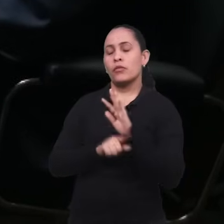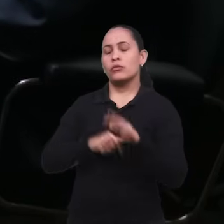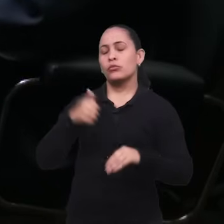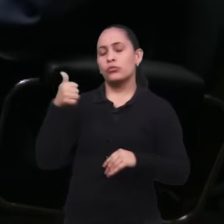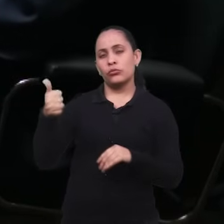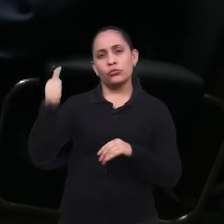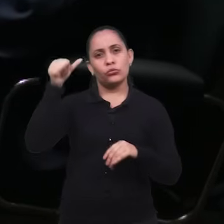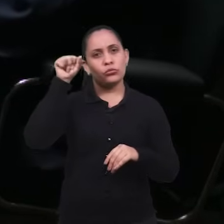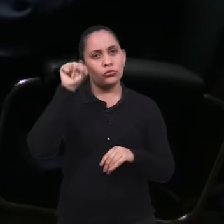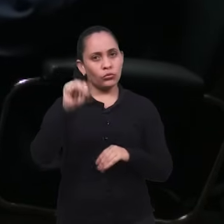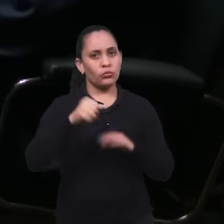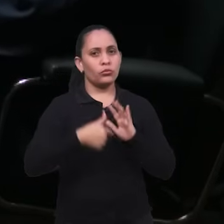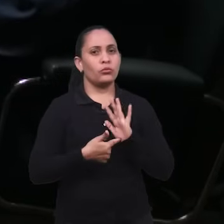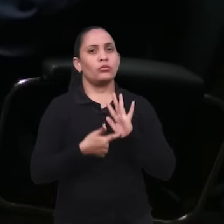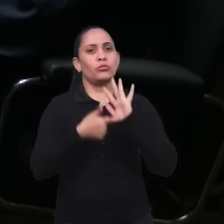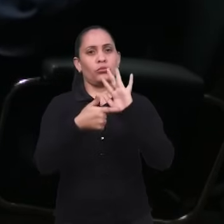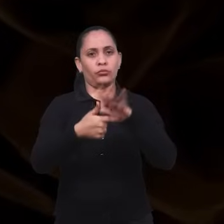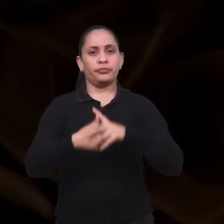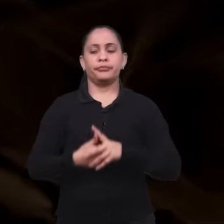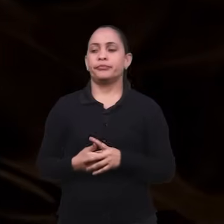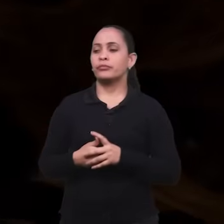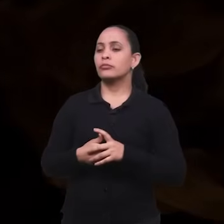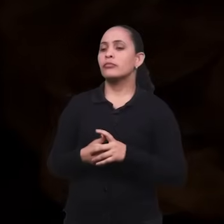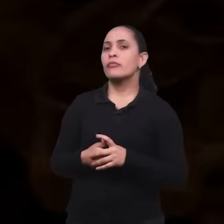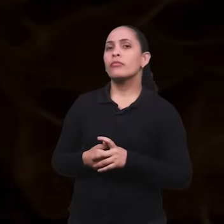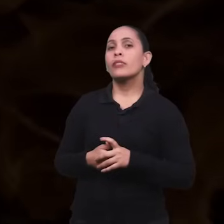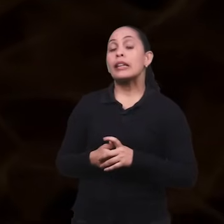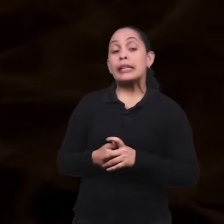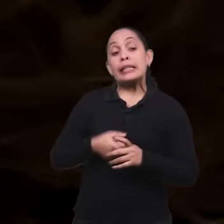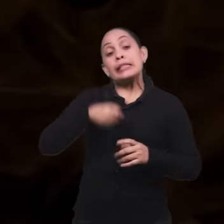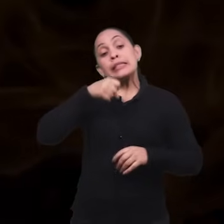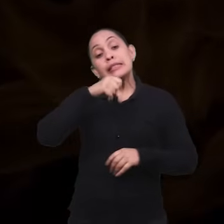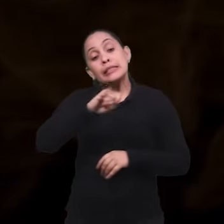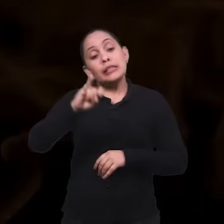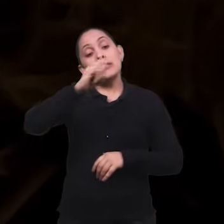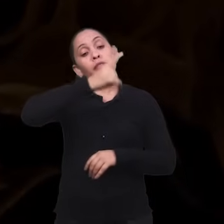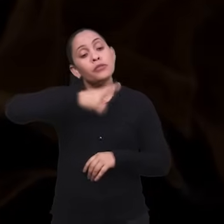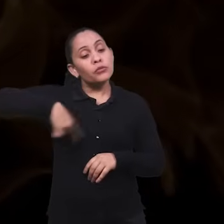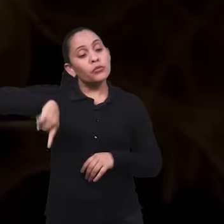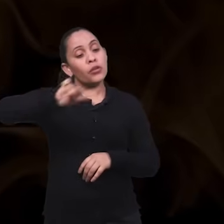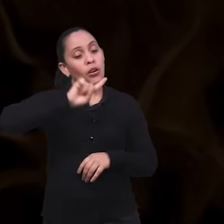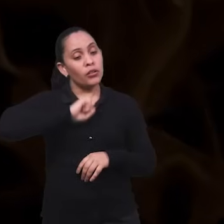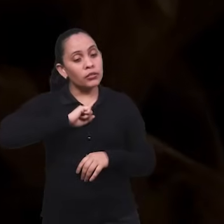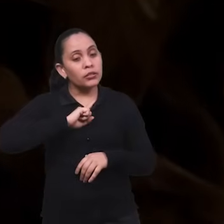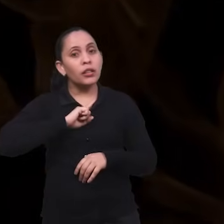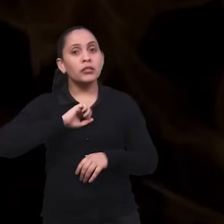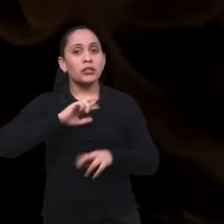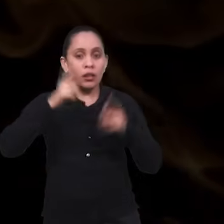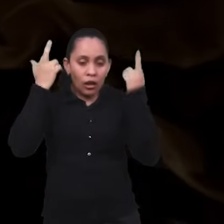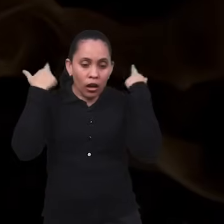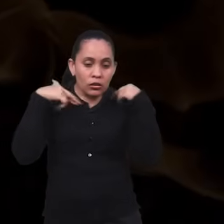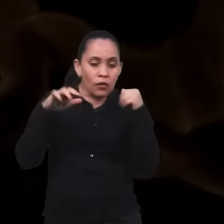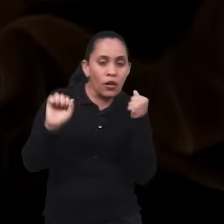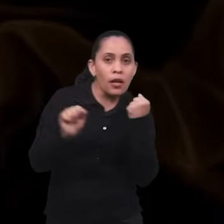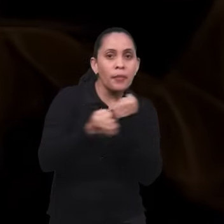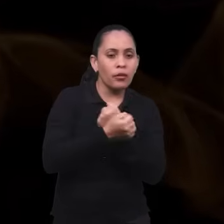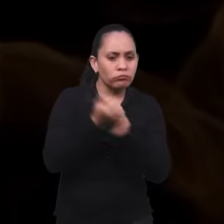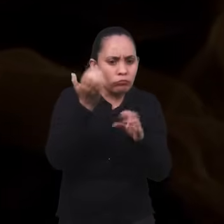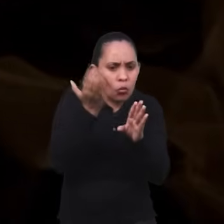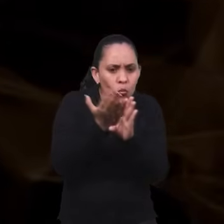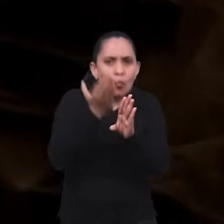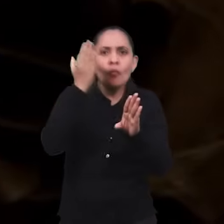verso 18, ele assim, ele disse: se vós não lavrasseis com a minha novilha, nunca